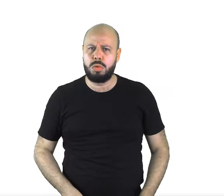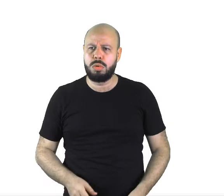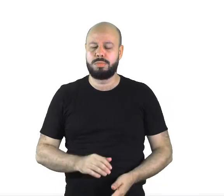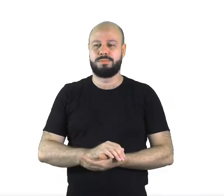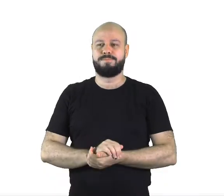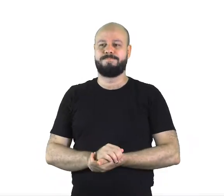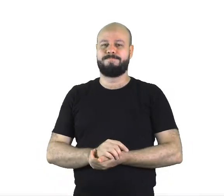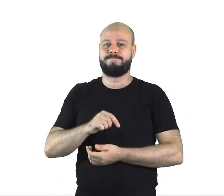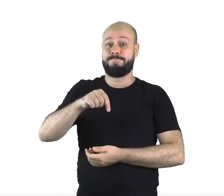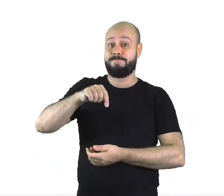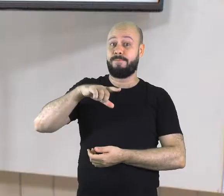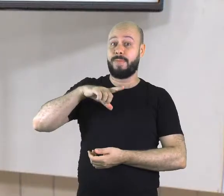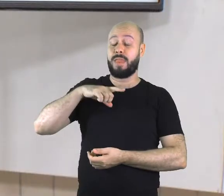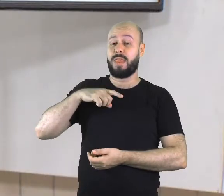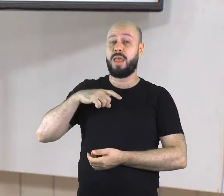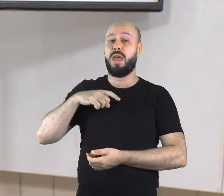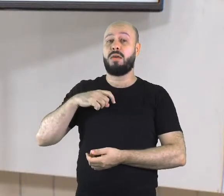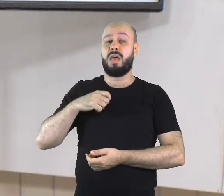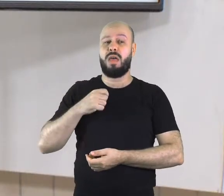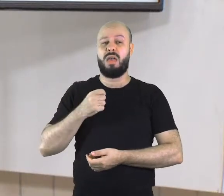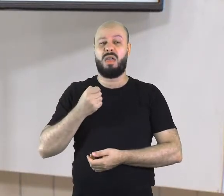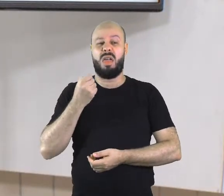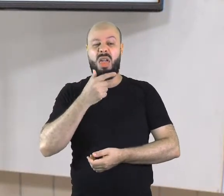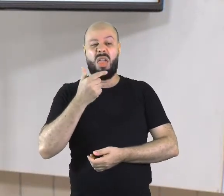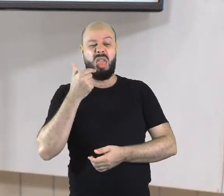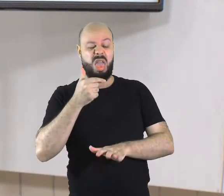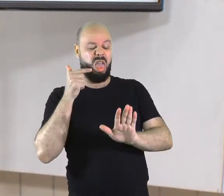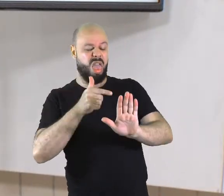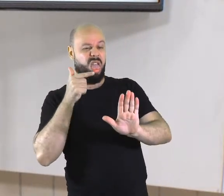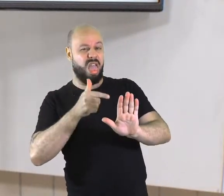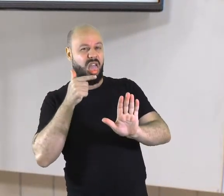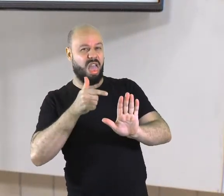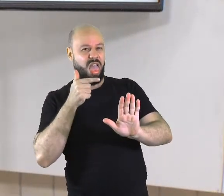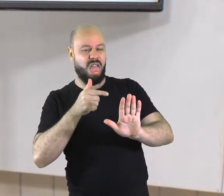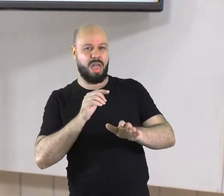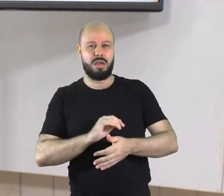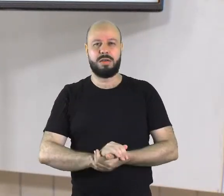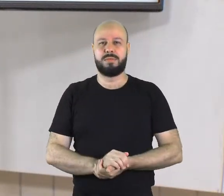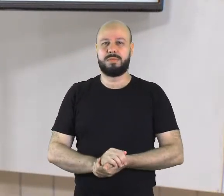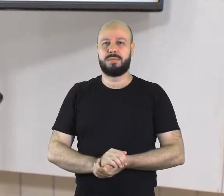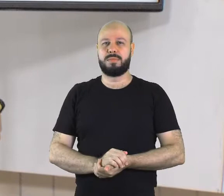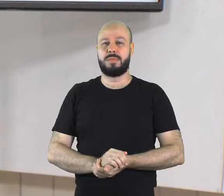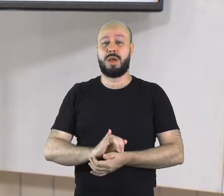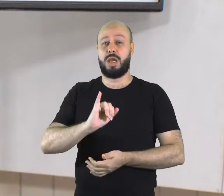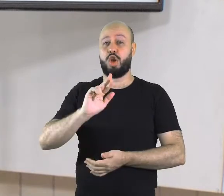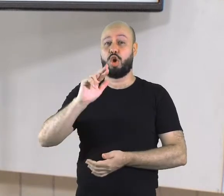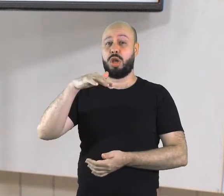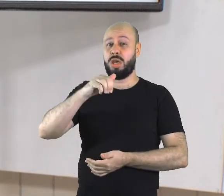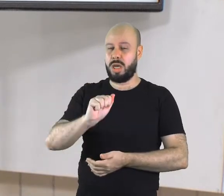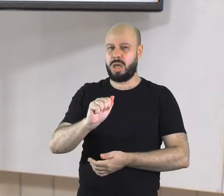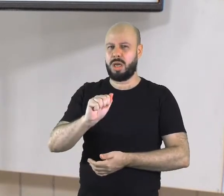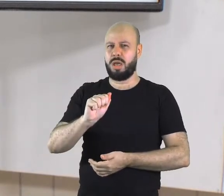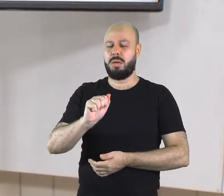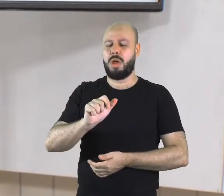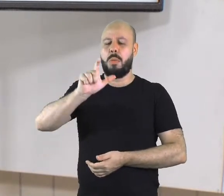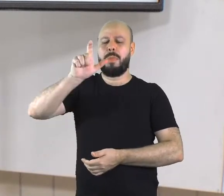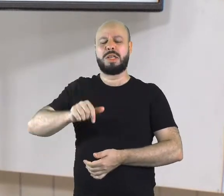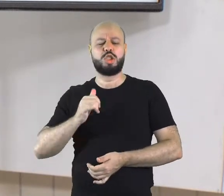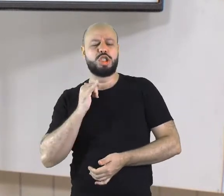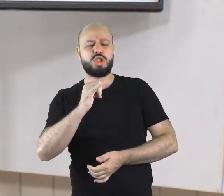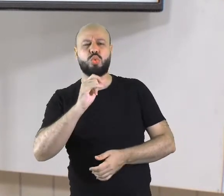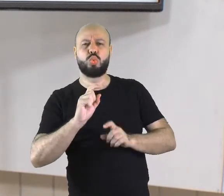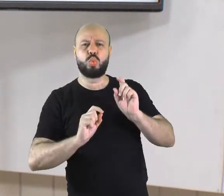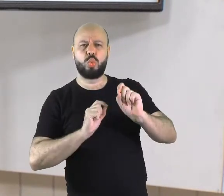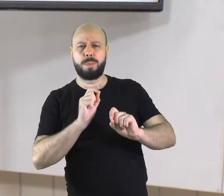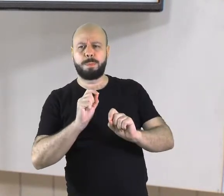Aqui nós temos a ironia. A ironia é uma figura de linguagem na qual a pessoa, o sujeito quer dizer